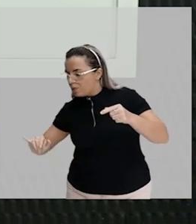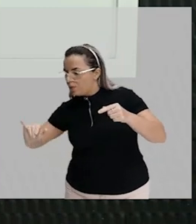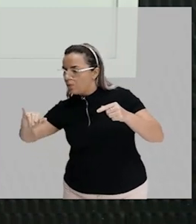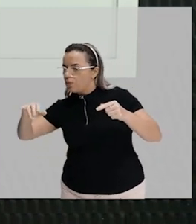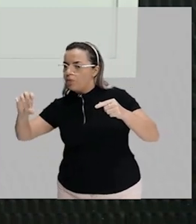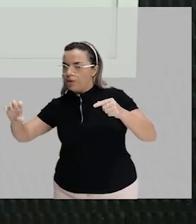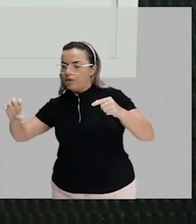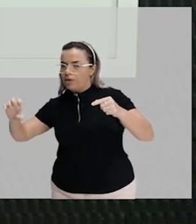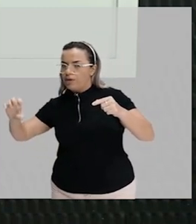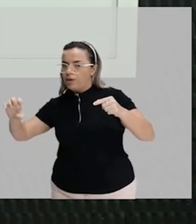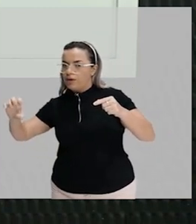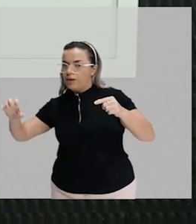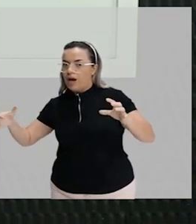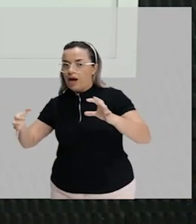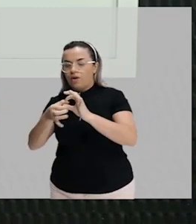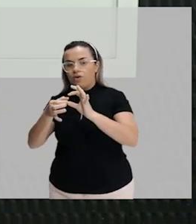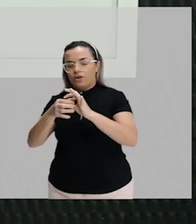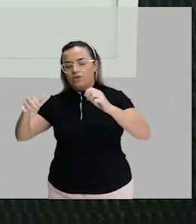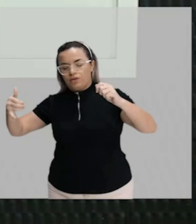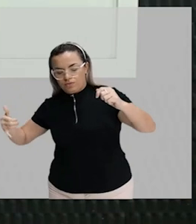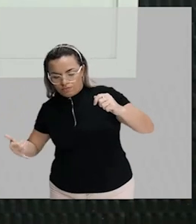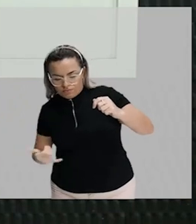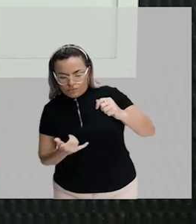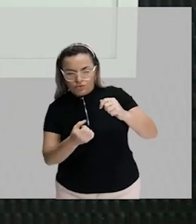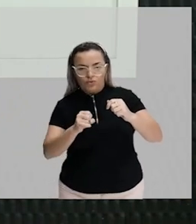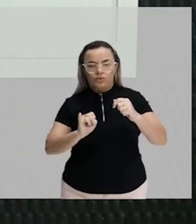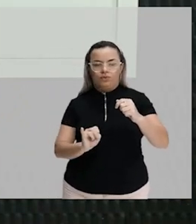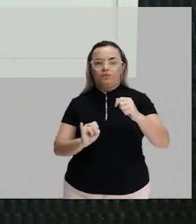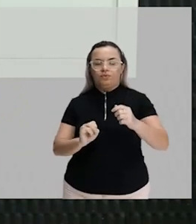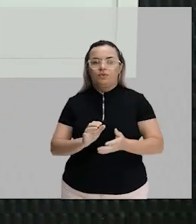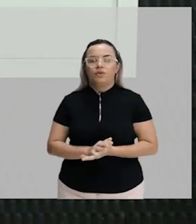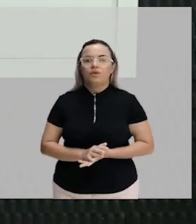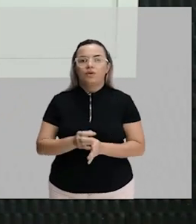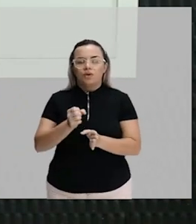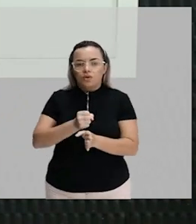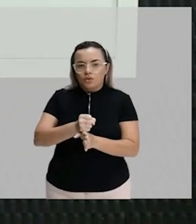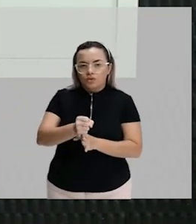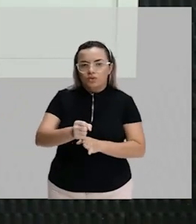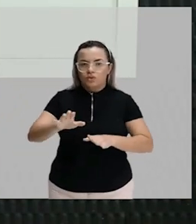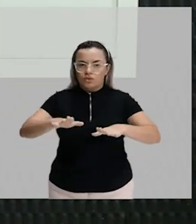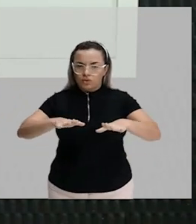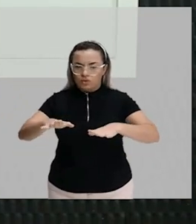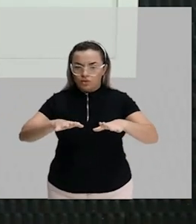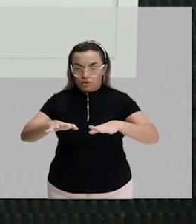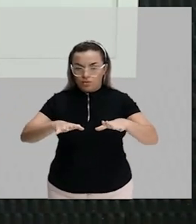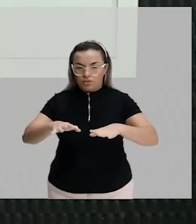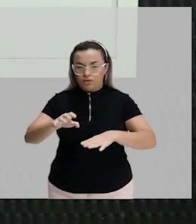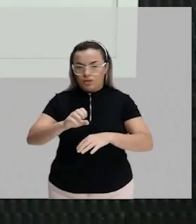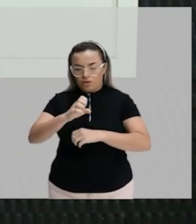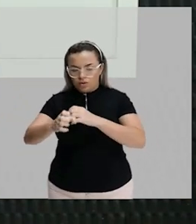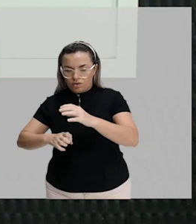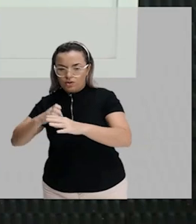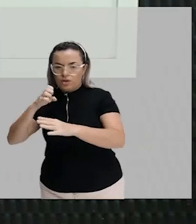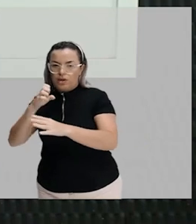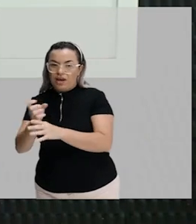horário ok certo Lembrando que o sentido de movimento da corrente elétrica É oposto ao sentido de movimento